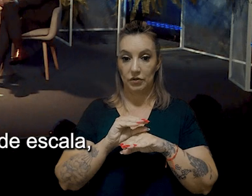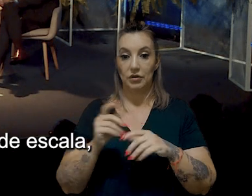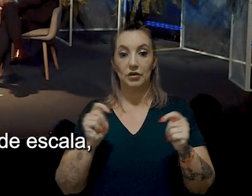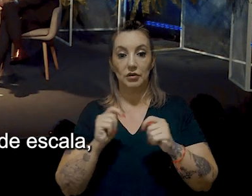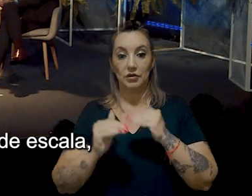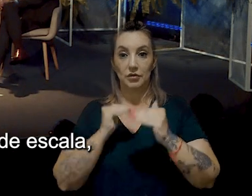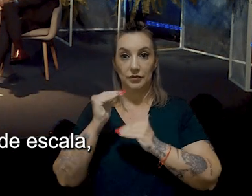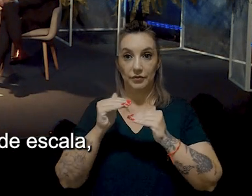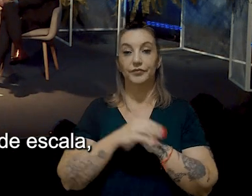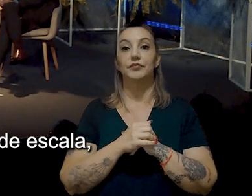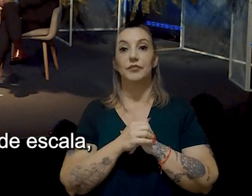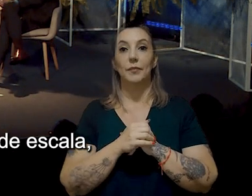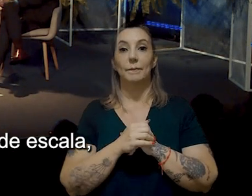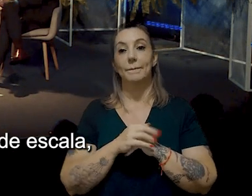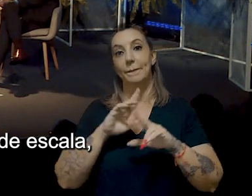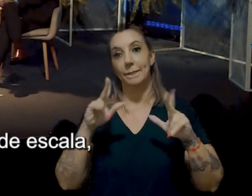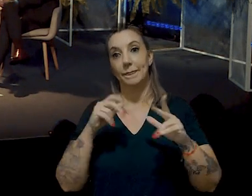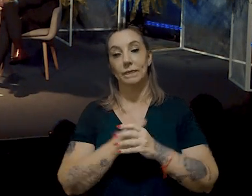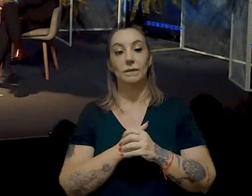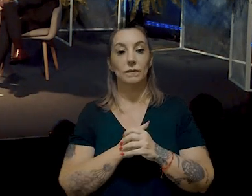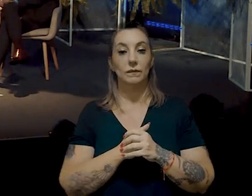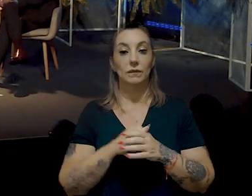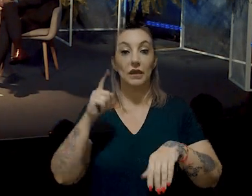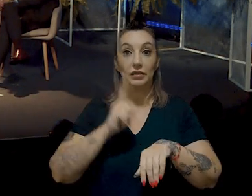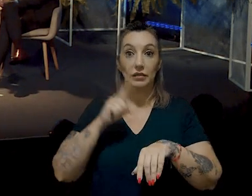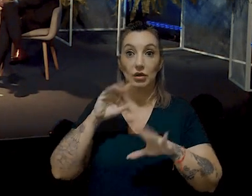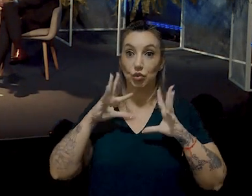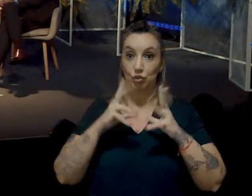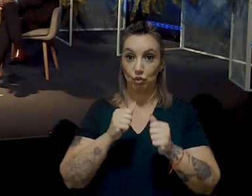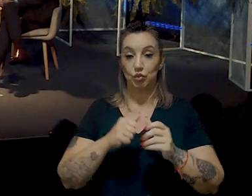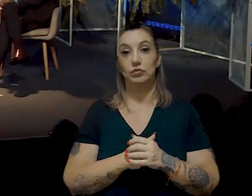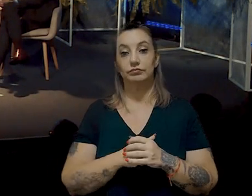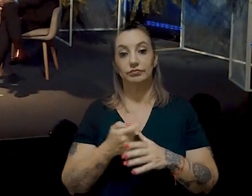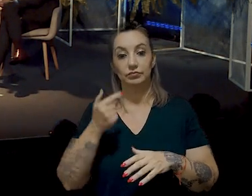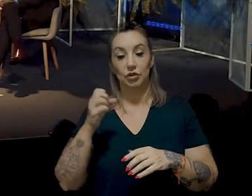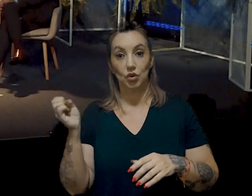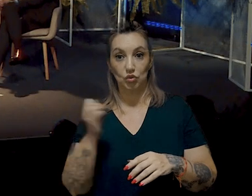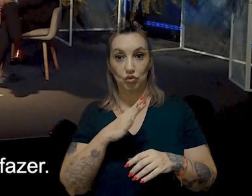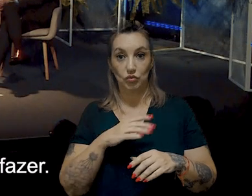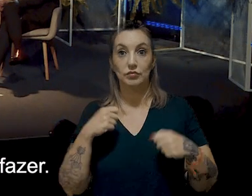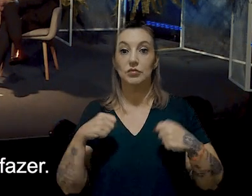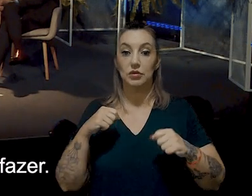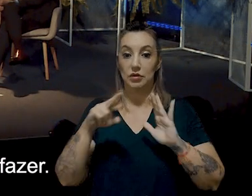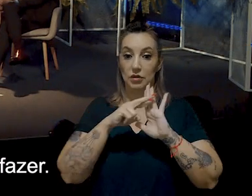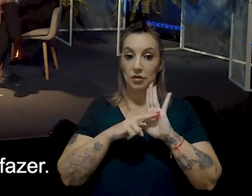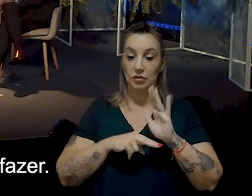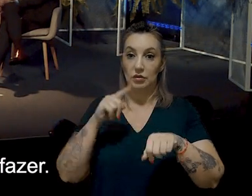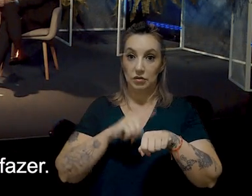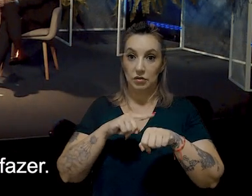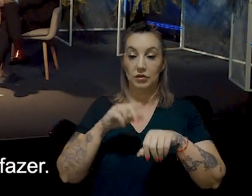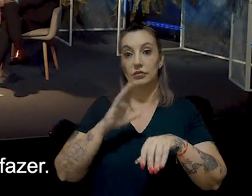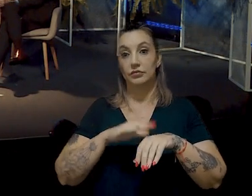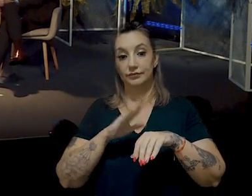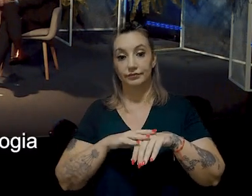indústria de Economia DEC então escala faz diferença o timing é tudo então é um pouco da Inovação a gente precisa também regular pelo